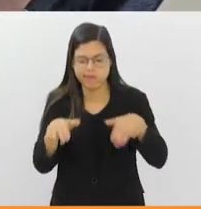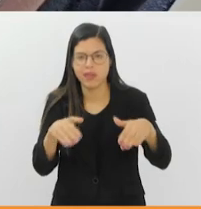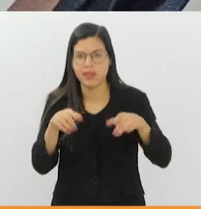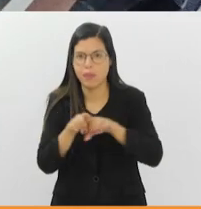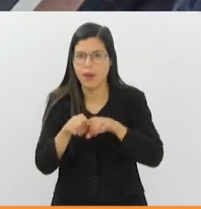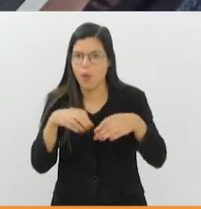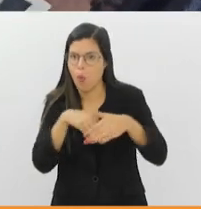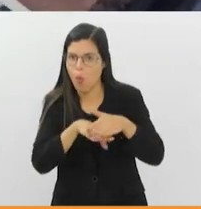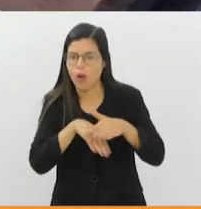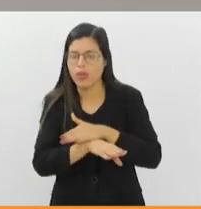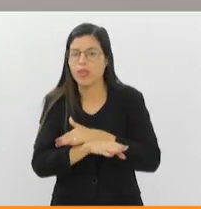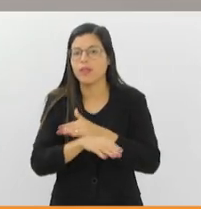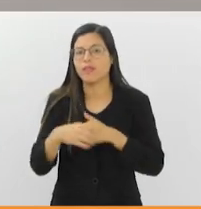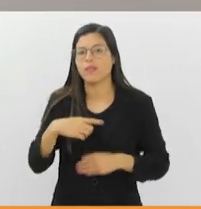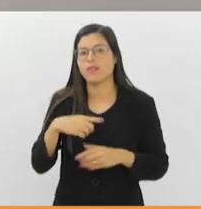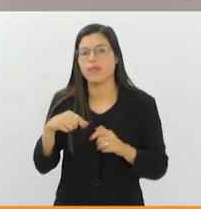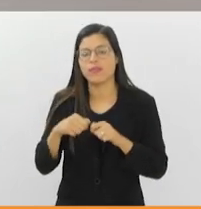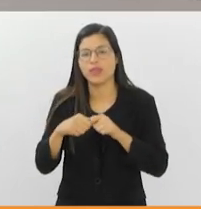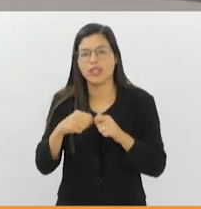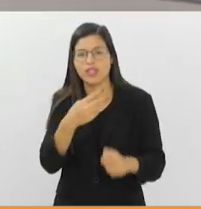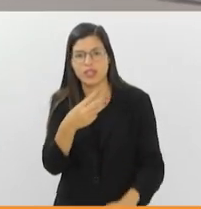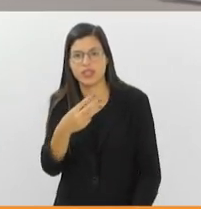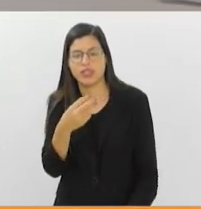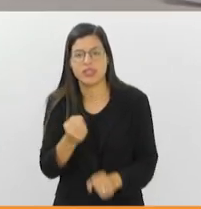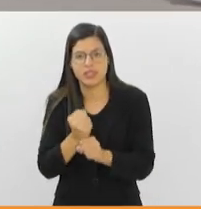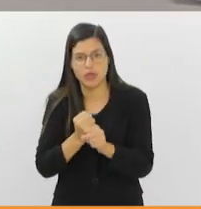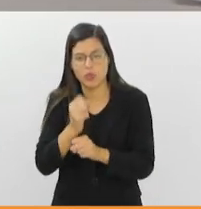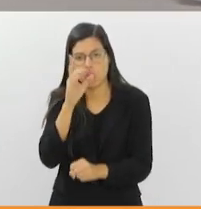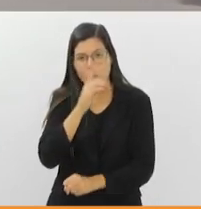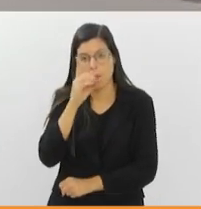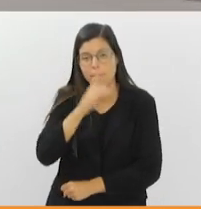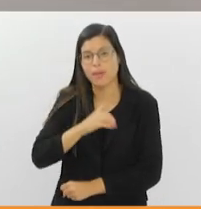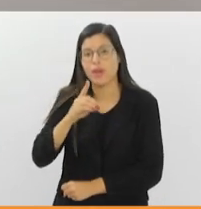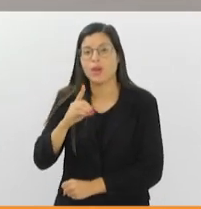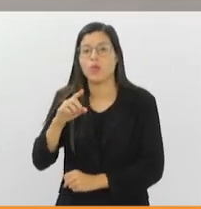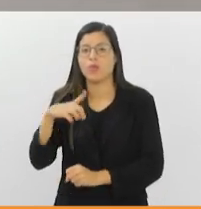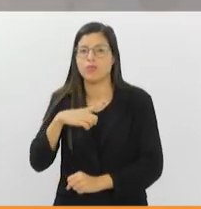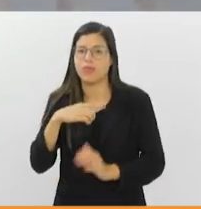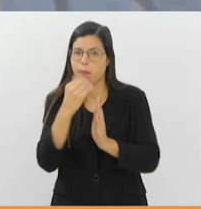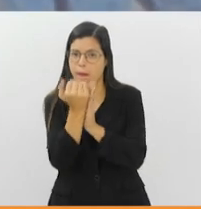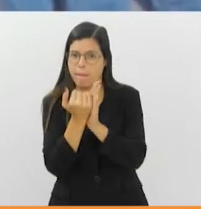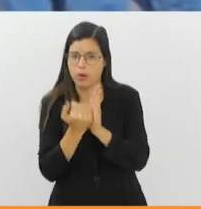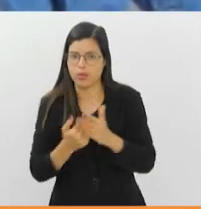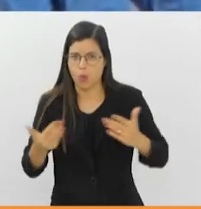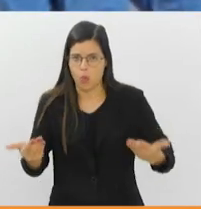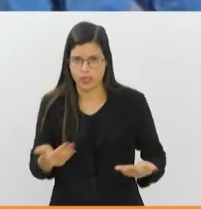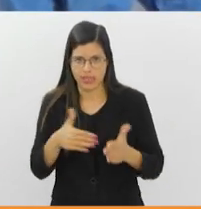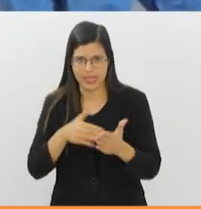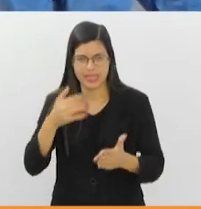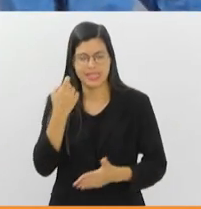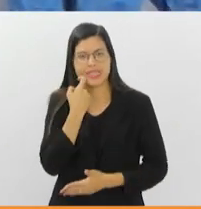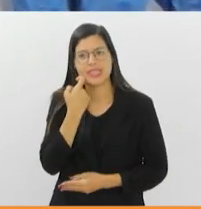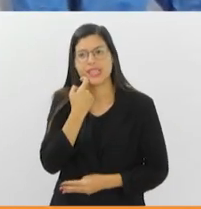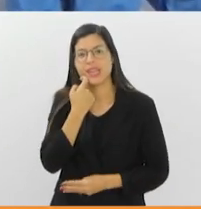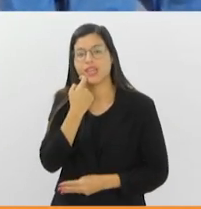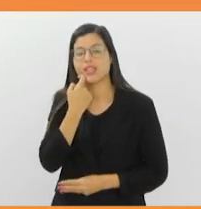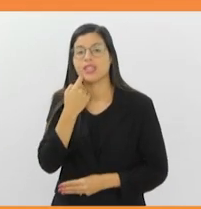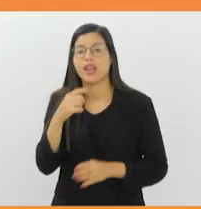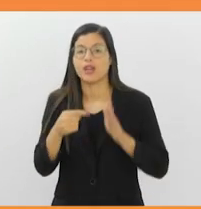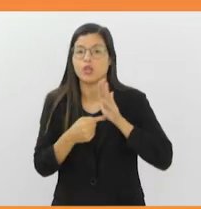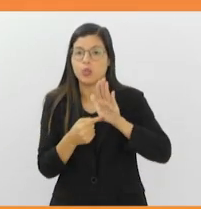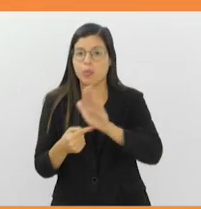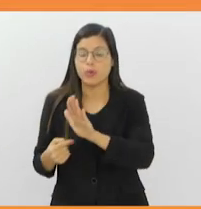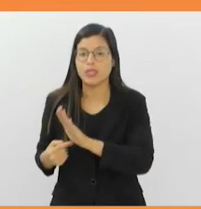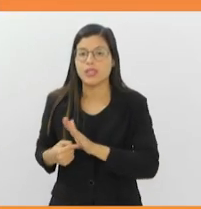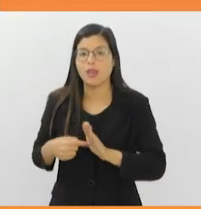93 anos no último domingo e para celebrar a data tem uma programação especial de hoje até sexta entre os destaques a exposição